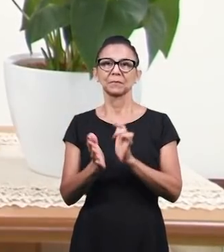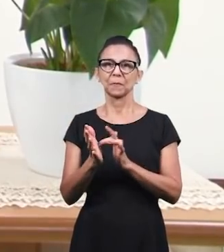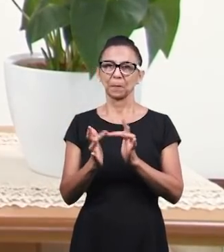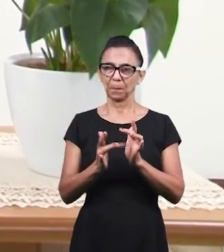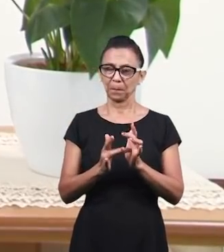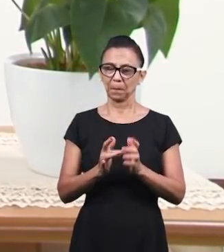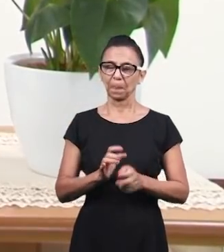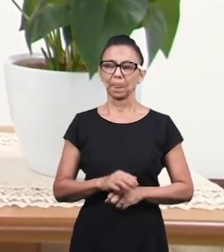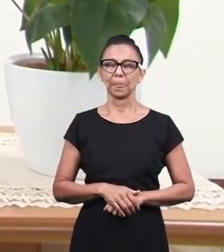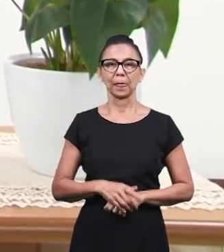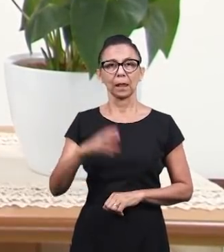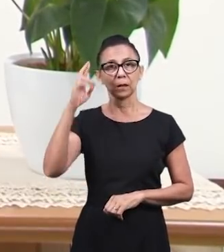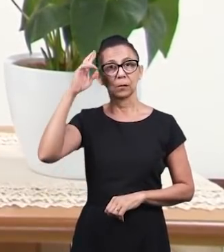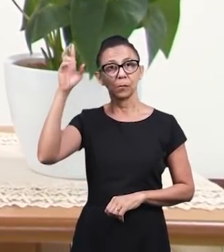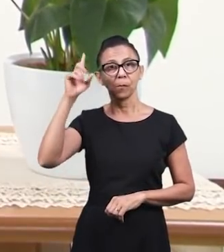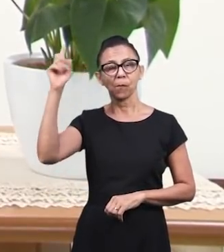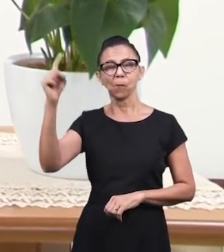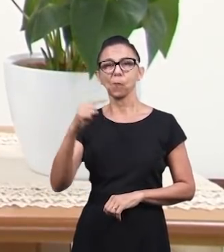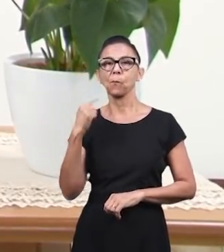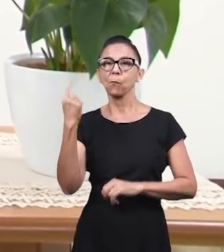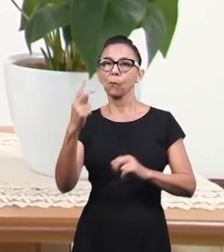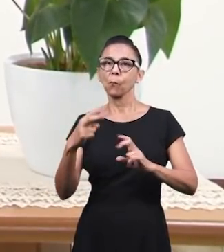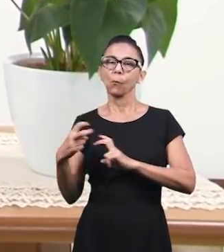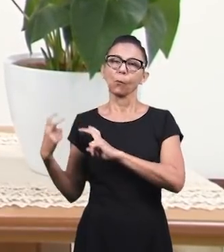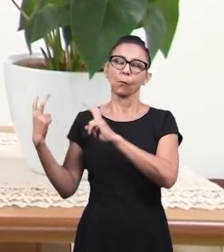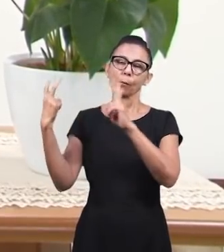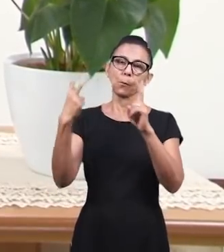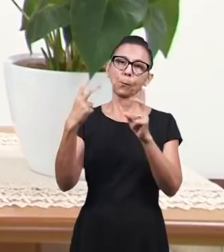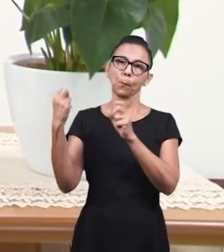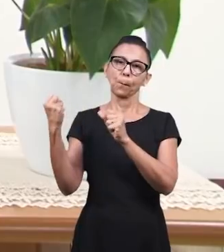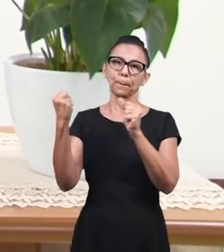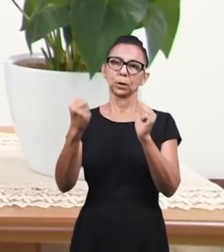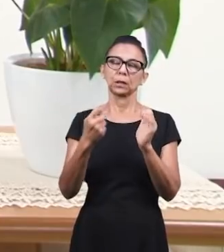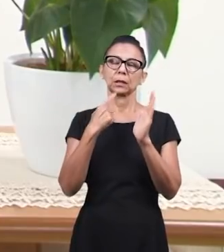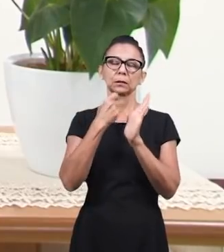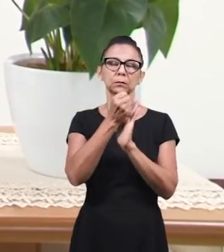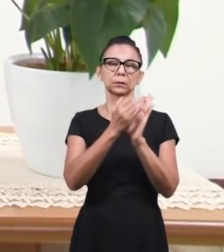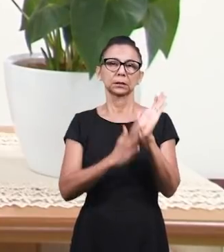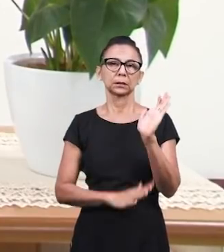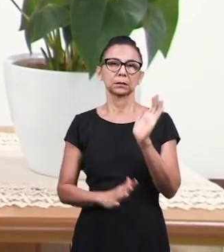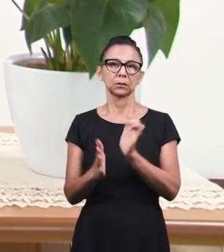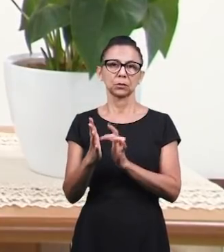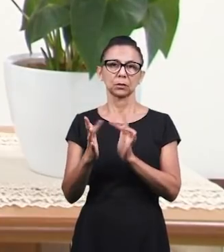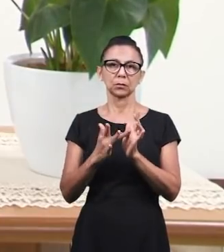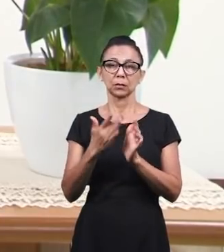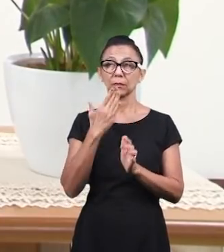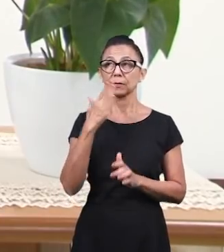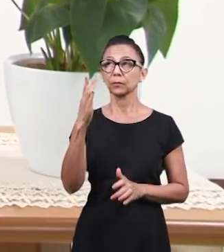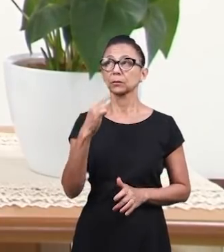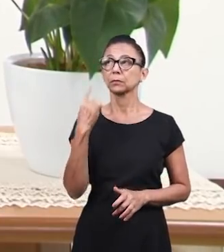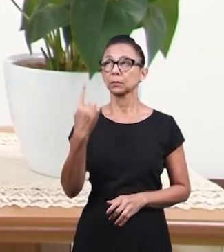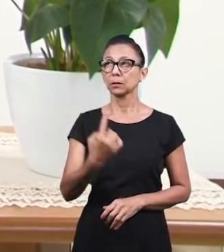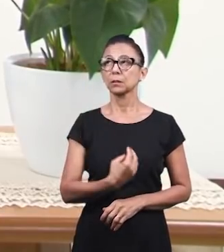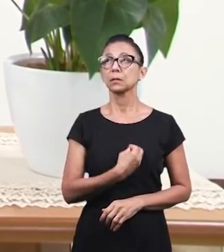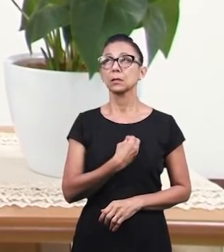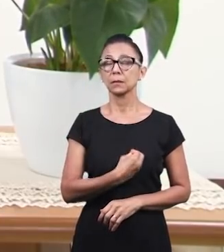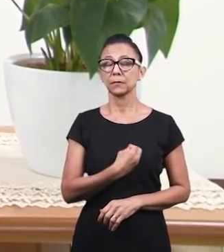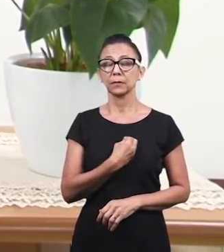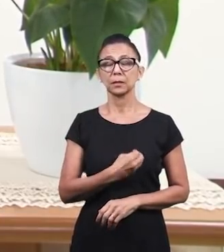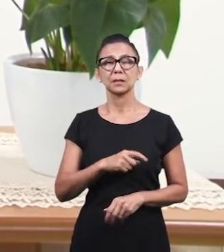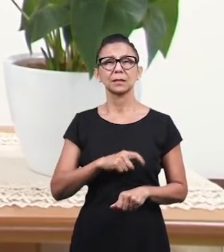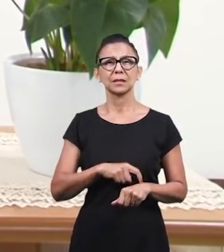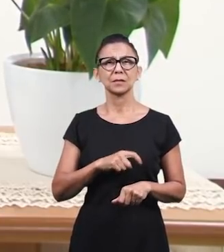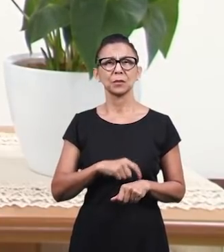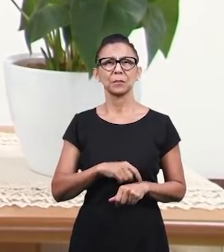Jesus. Senhor Deus, nós clamamos pelo poder que há no sangue de Jesus sobre a nossa vida. E